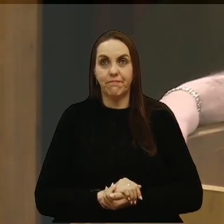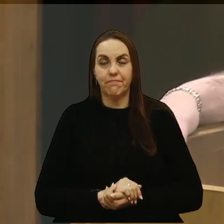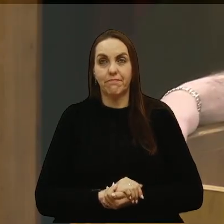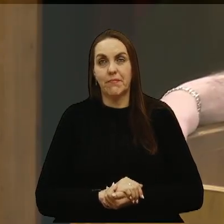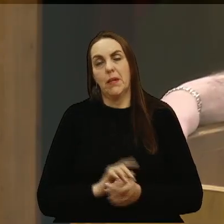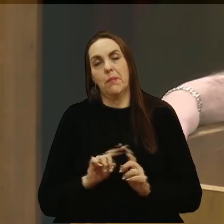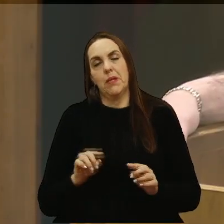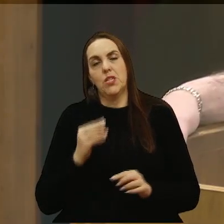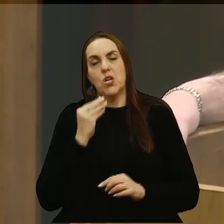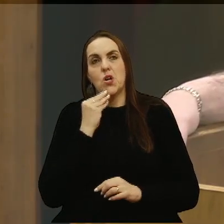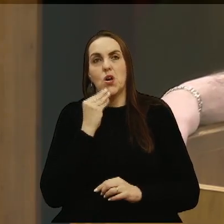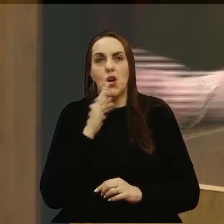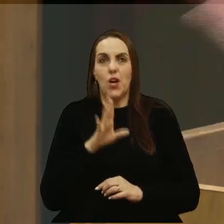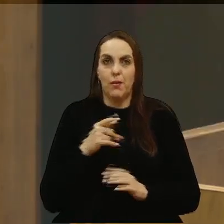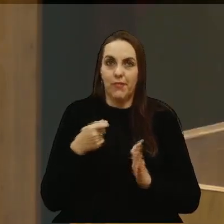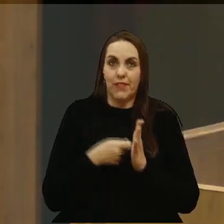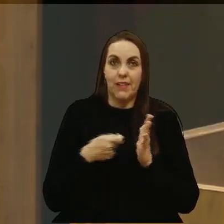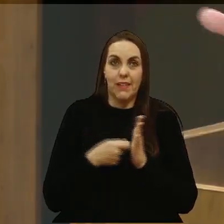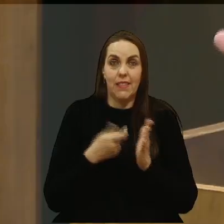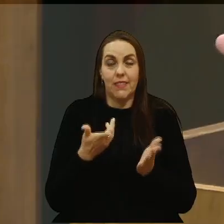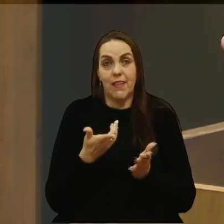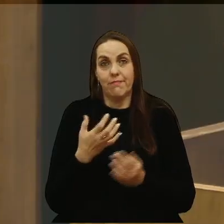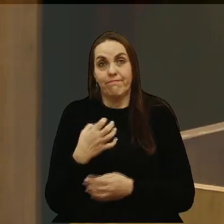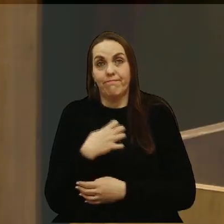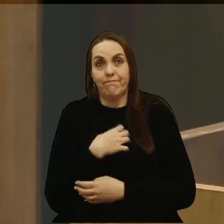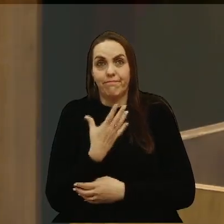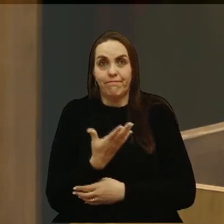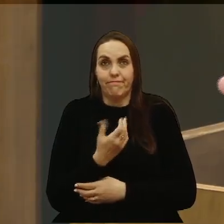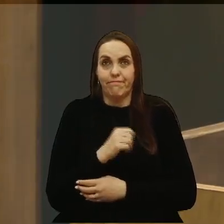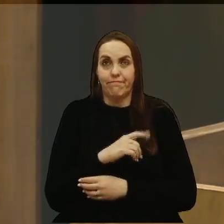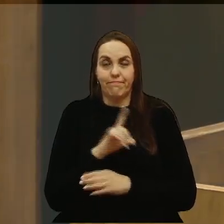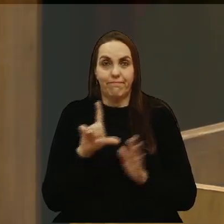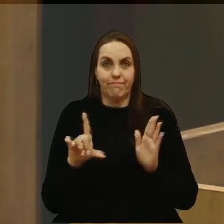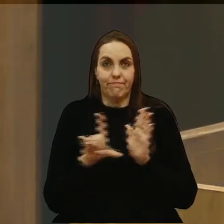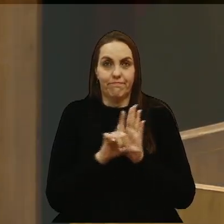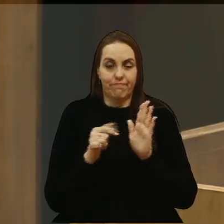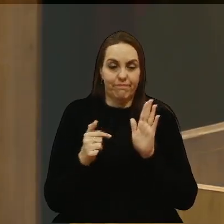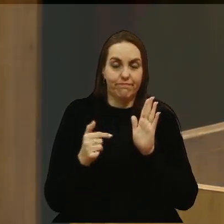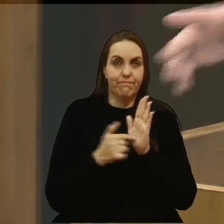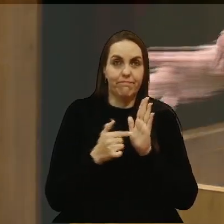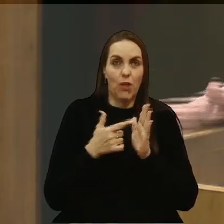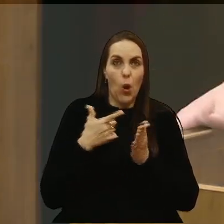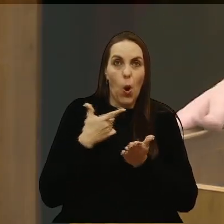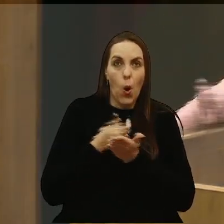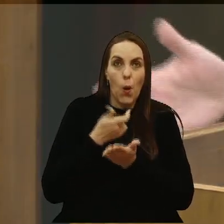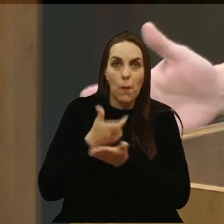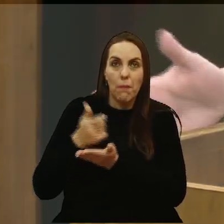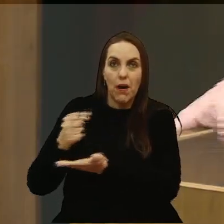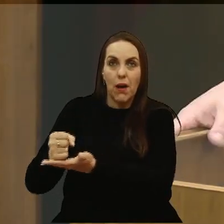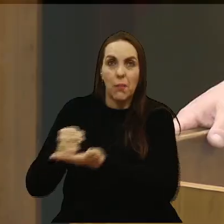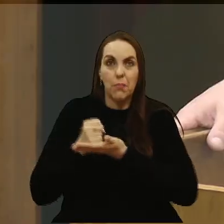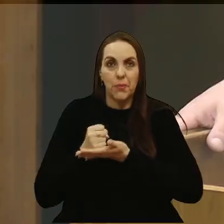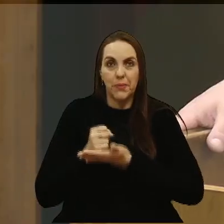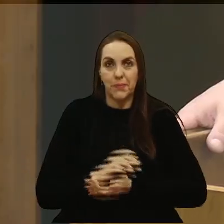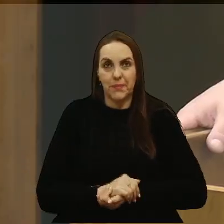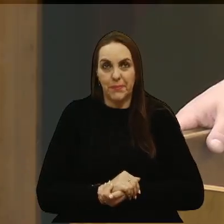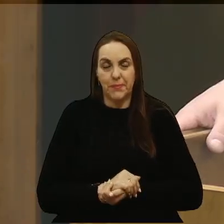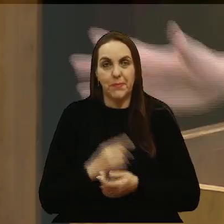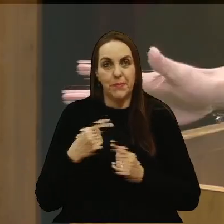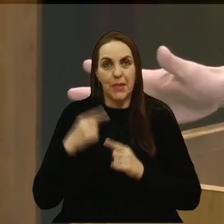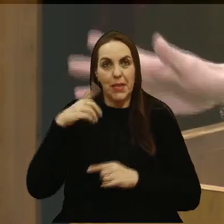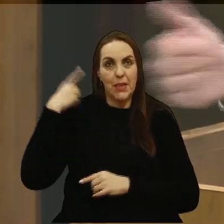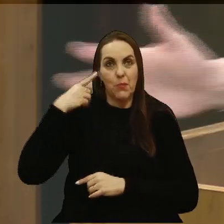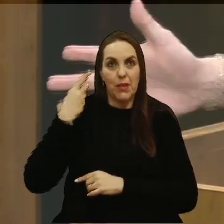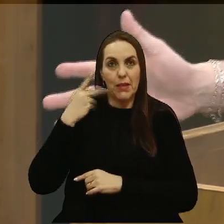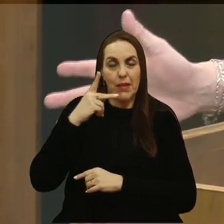Mas, claro, né? Ele tem que tentar, de uma maneira legalista, comprar apoio. Até porque para os deputados dele ajudar a campanha